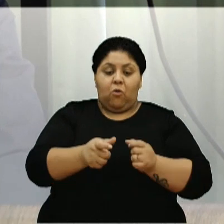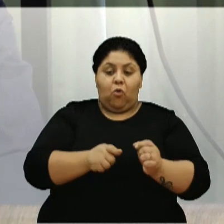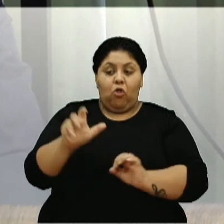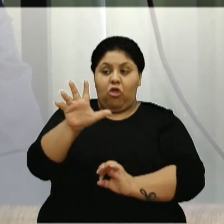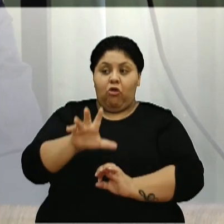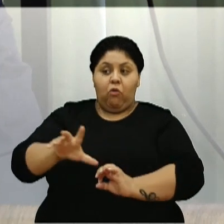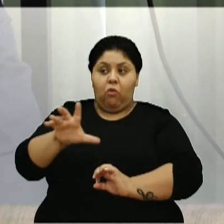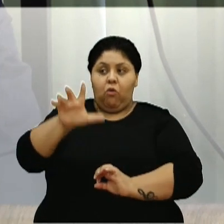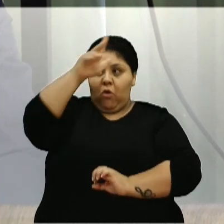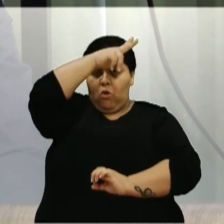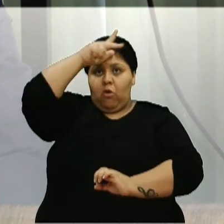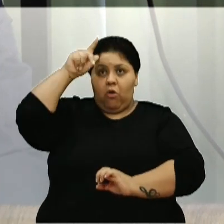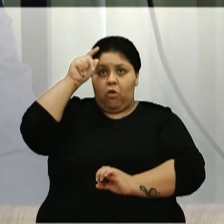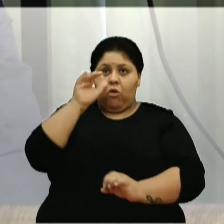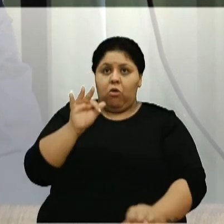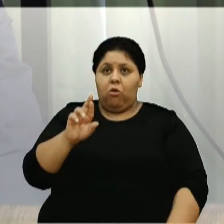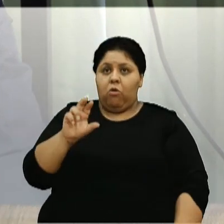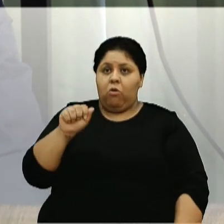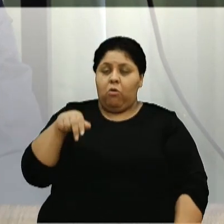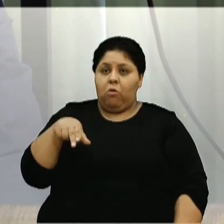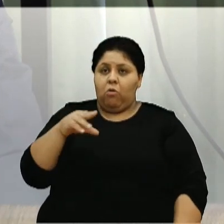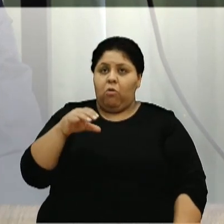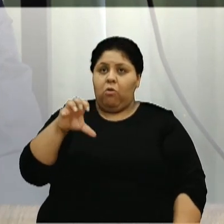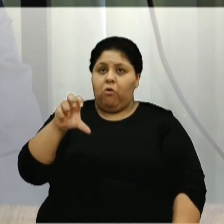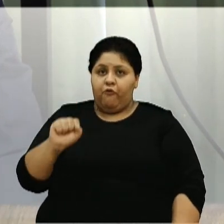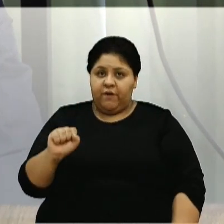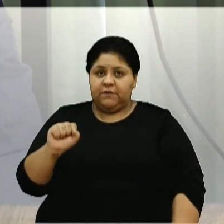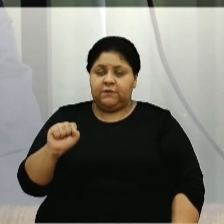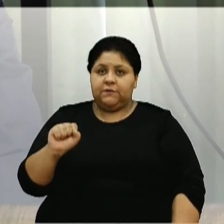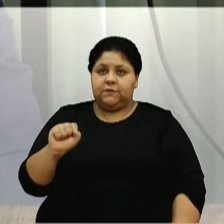Controlador-Geral do Município, Francis Ceruti Venturim.